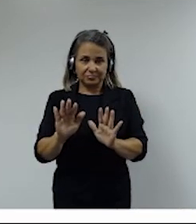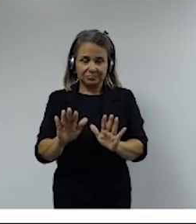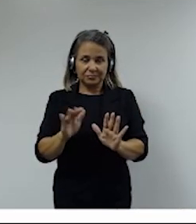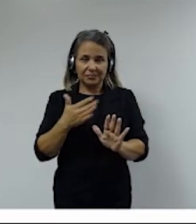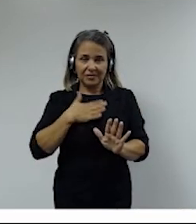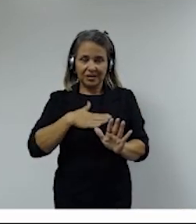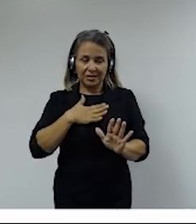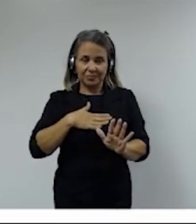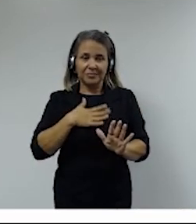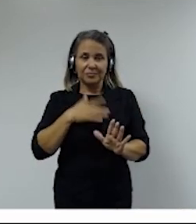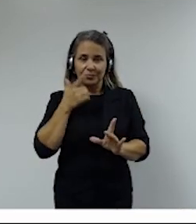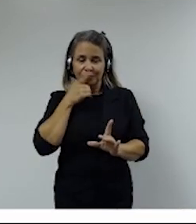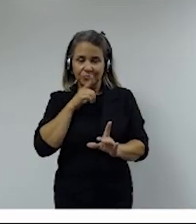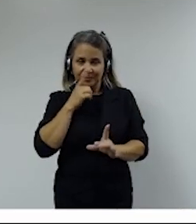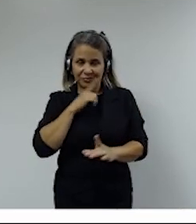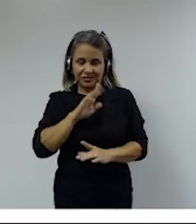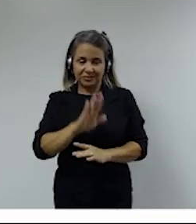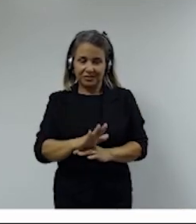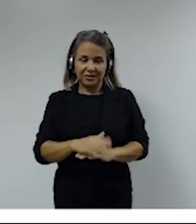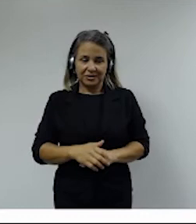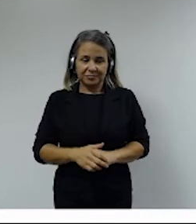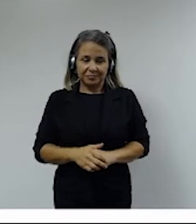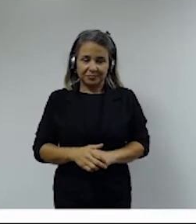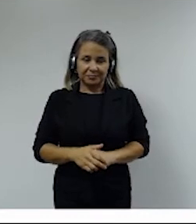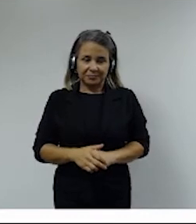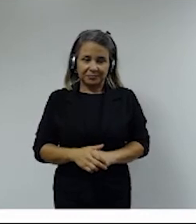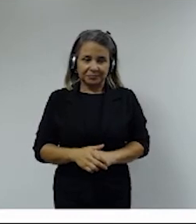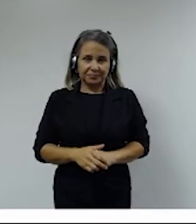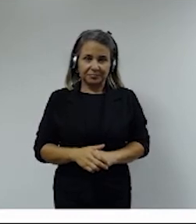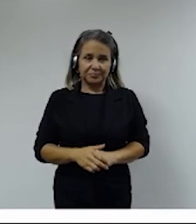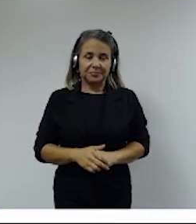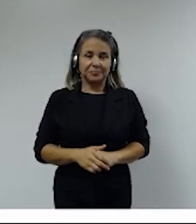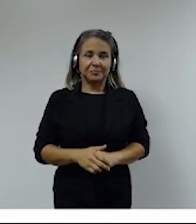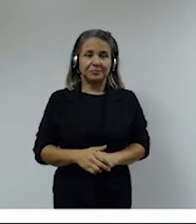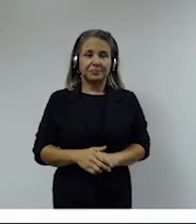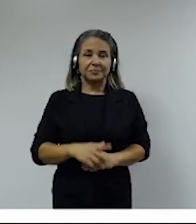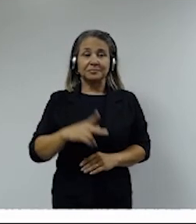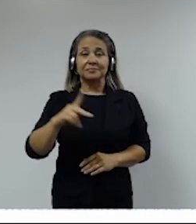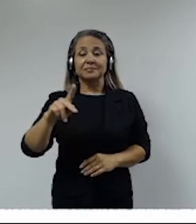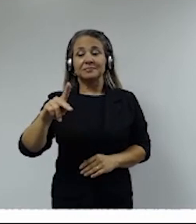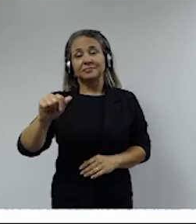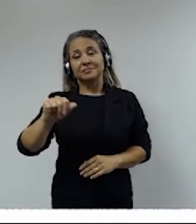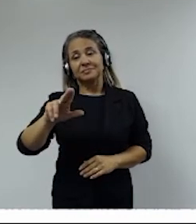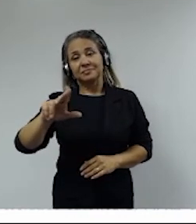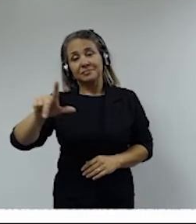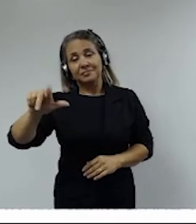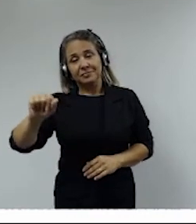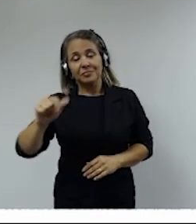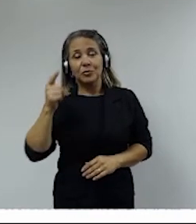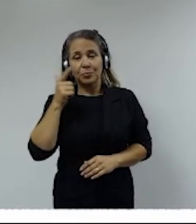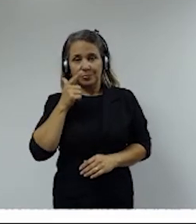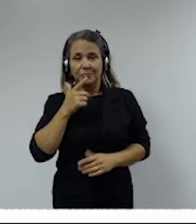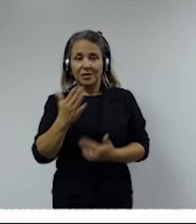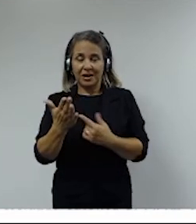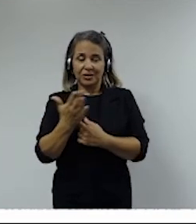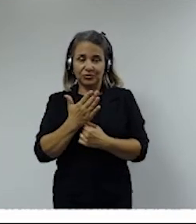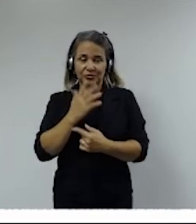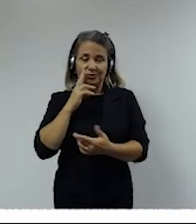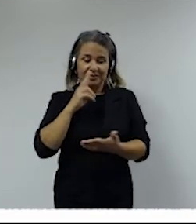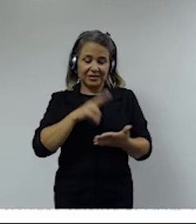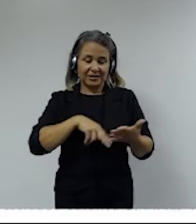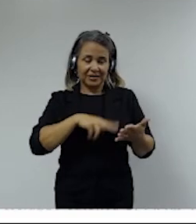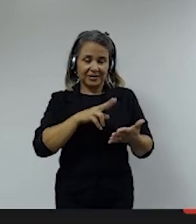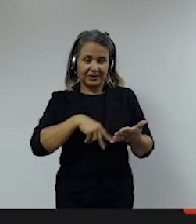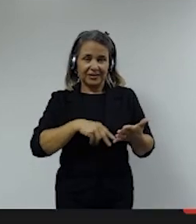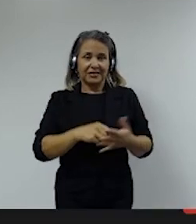Peraí, opa! Alguém pode me ajudar? E Paula, será que você me ajuda a ler? Posso, alguém poderá dizer